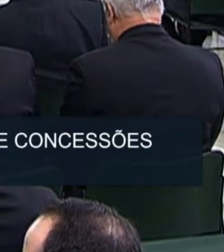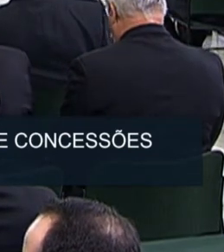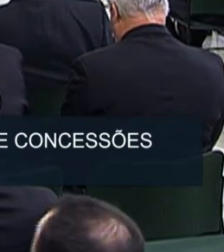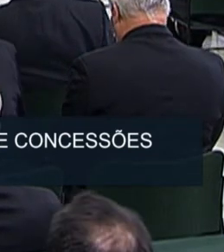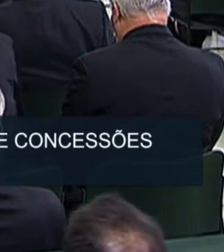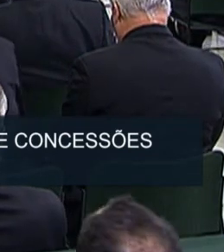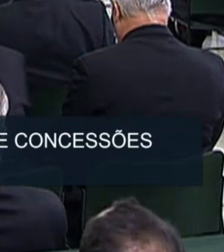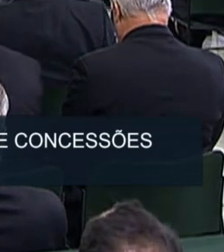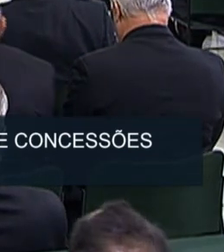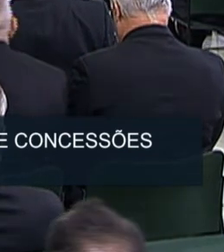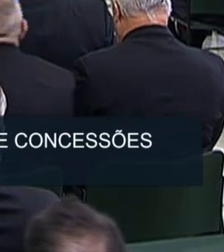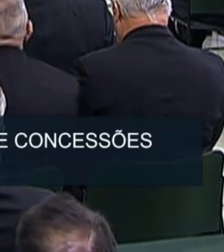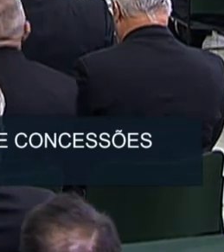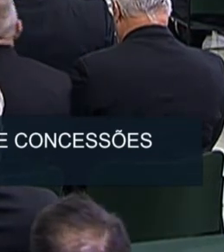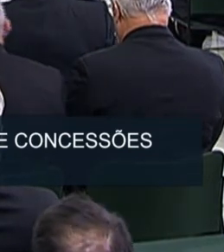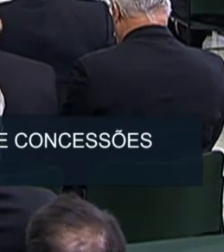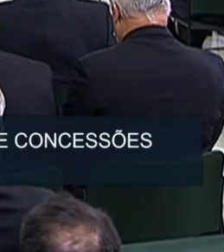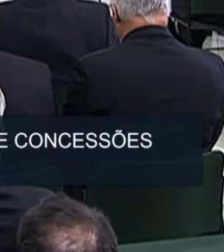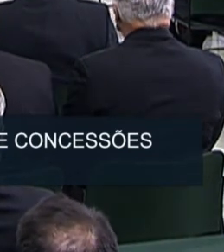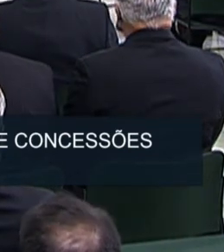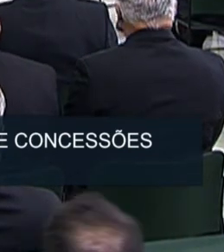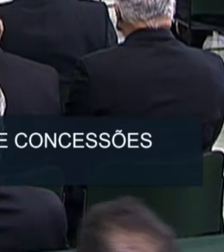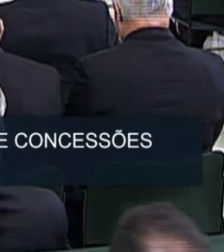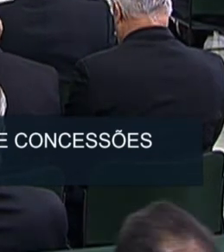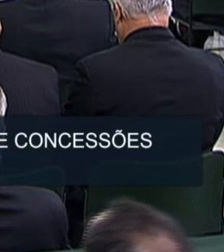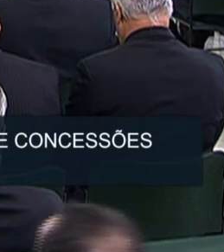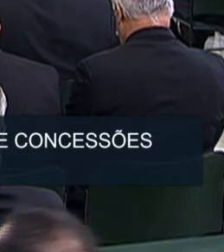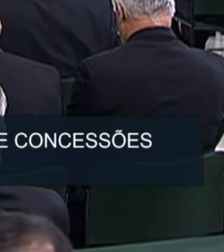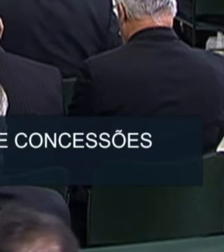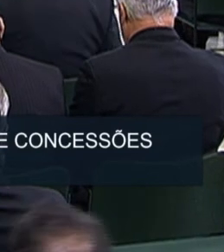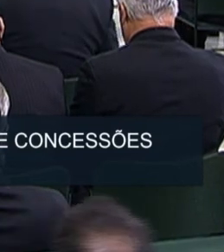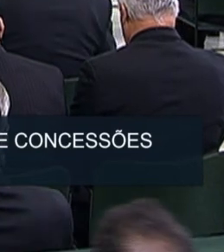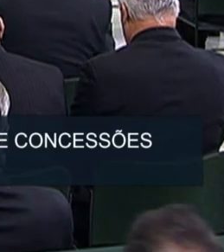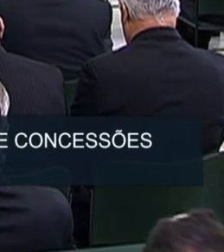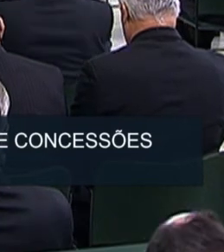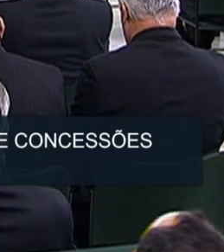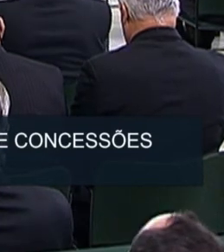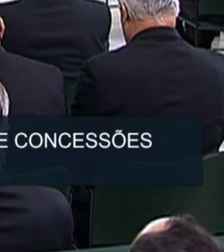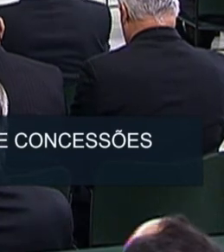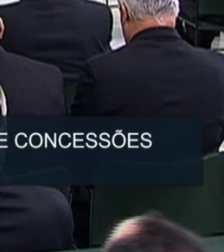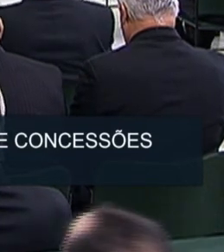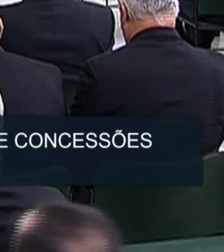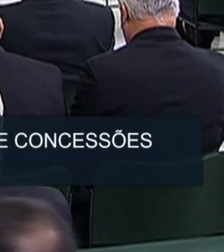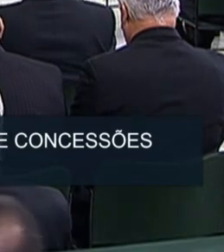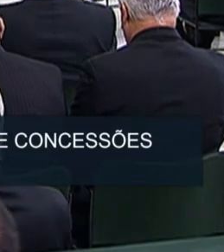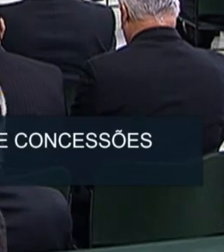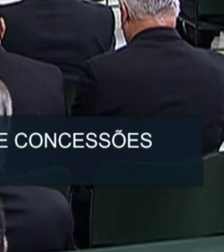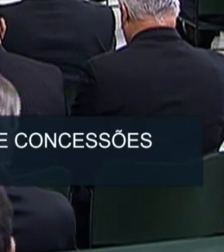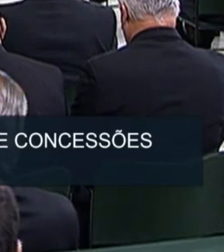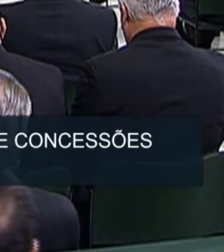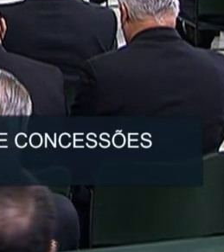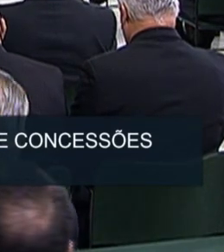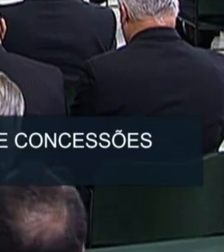as sementes uma senhora Dilma Rousseff Presidente da República o senador José